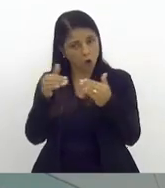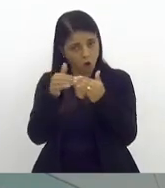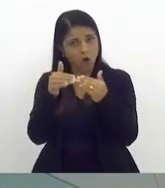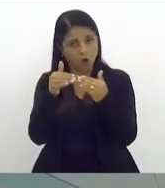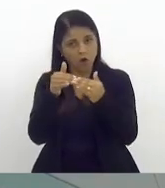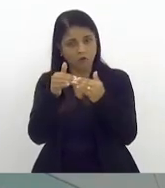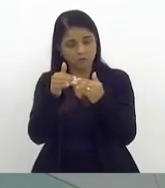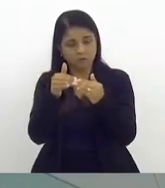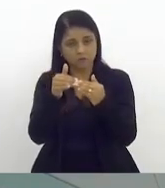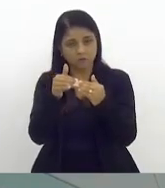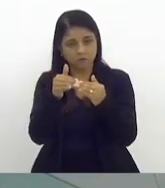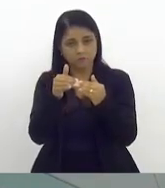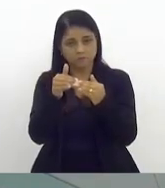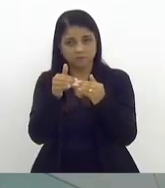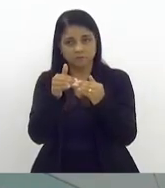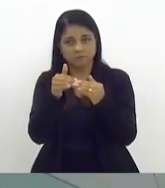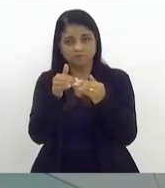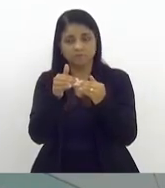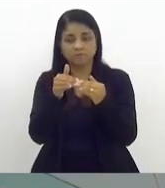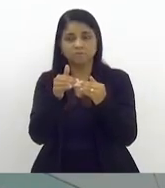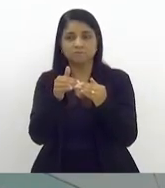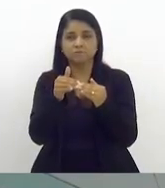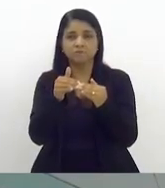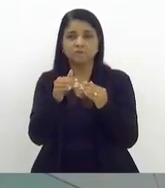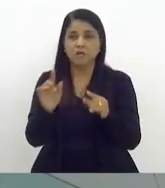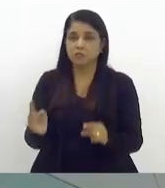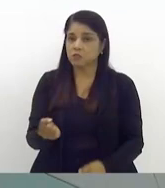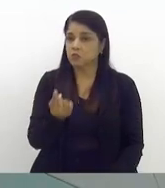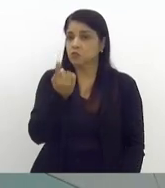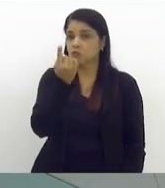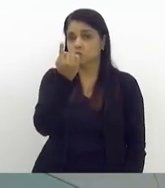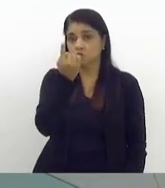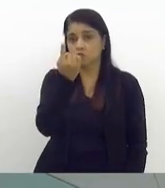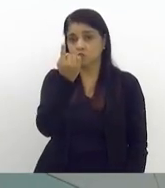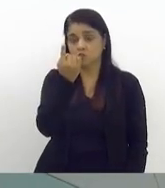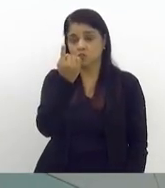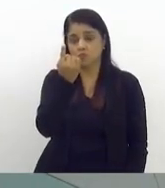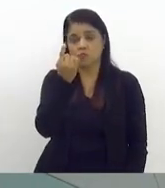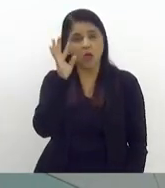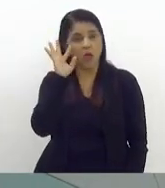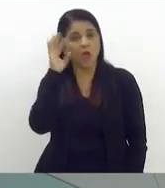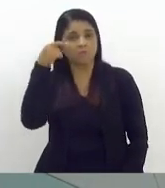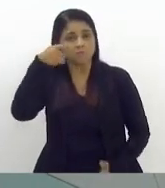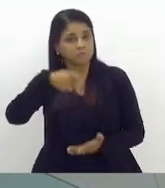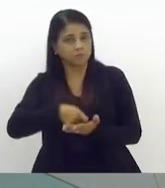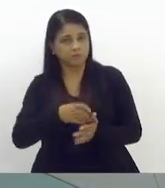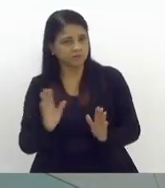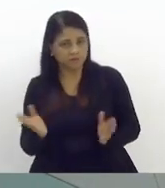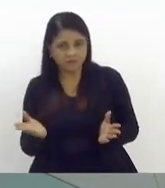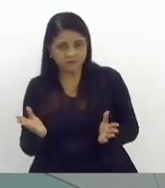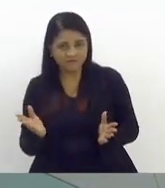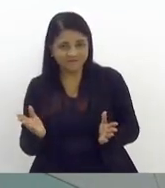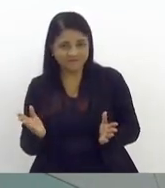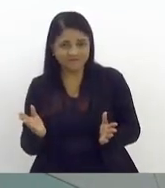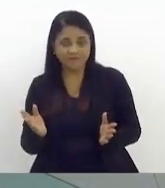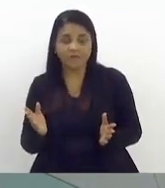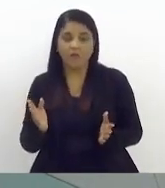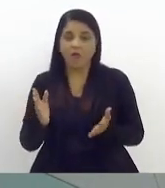senão, fica o talante de apenas um decidir ou não. A não ser em